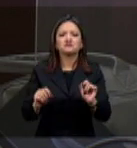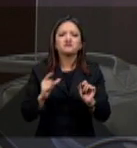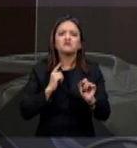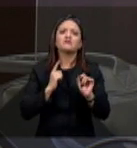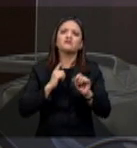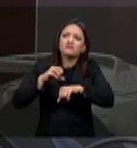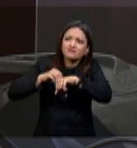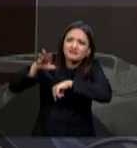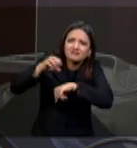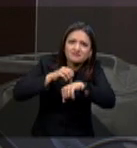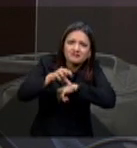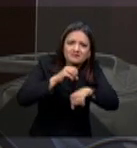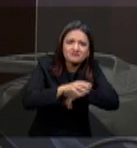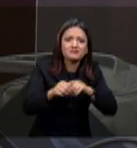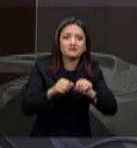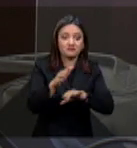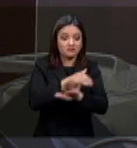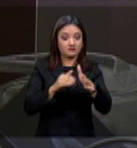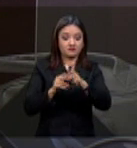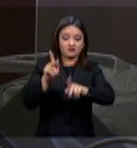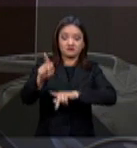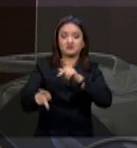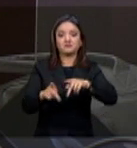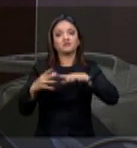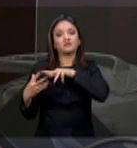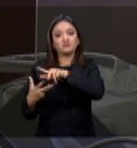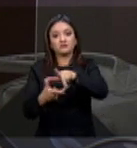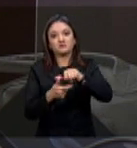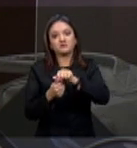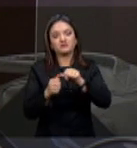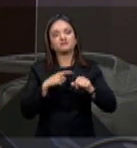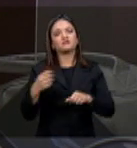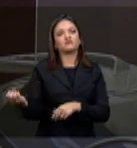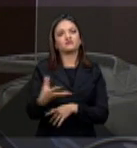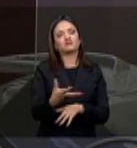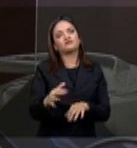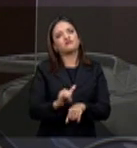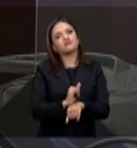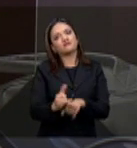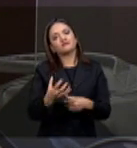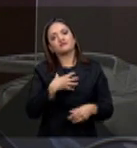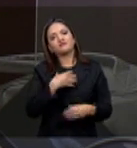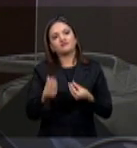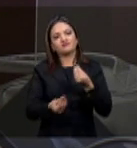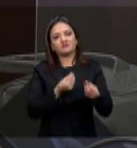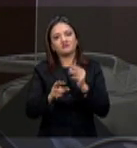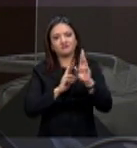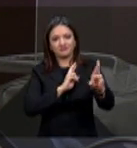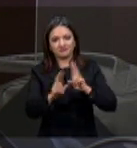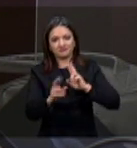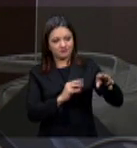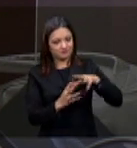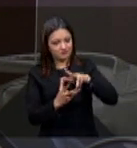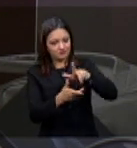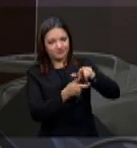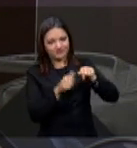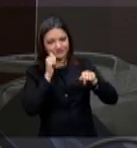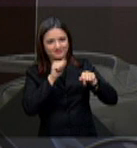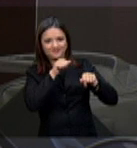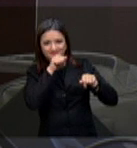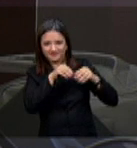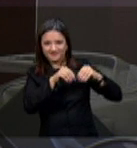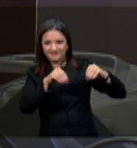proporcionar a todos os povos do mundo uma nova forma possível de nos relacionarmos com a Mãe Terra e também entre